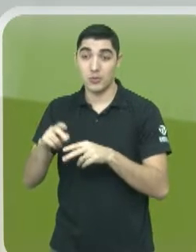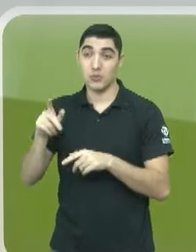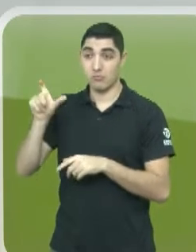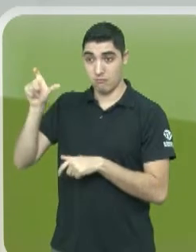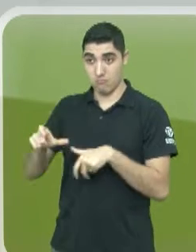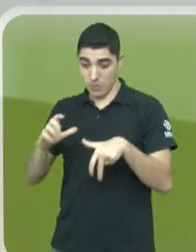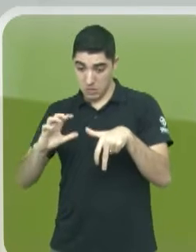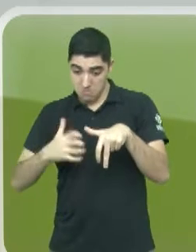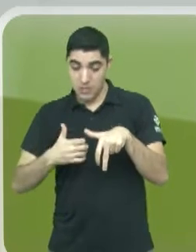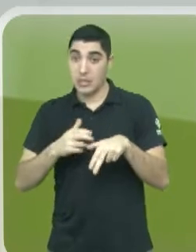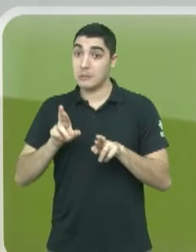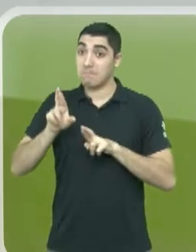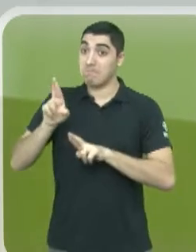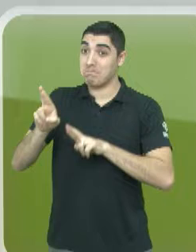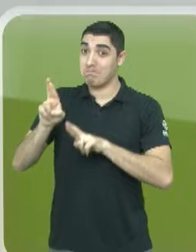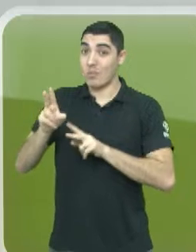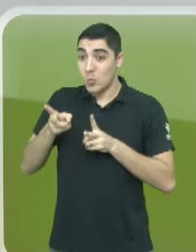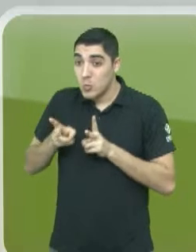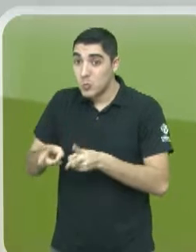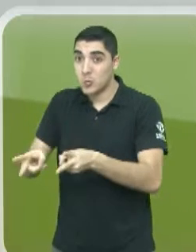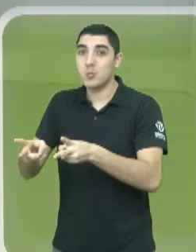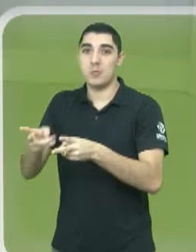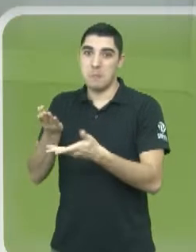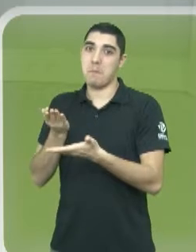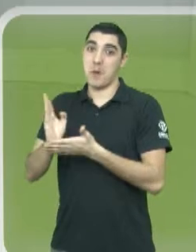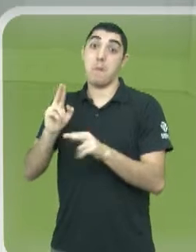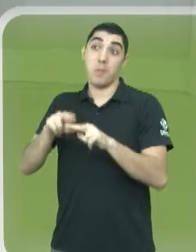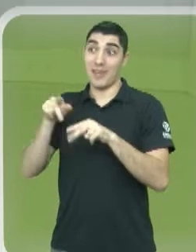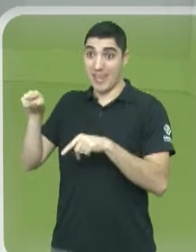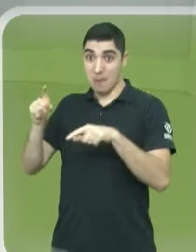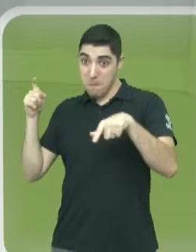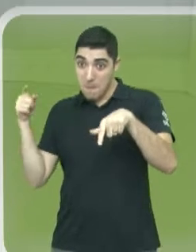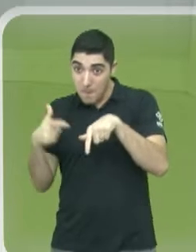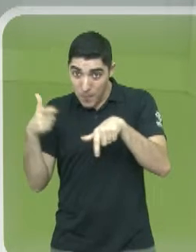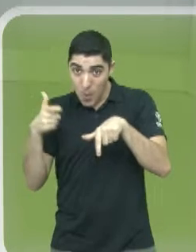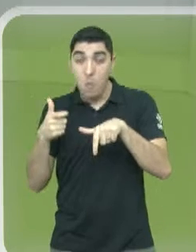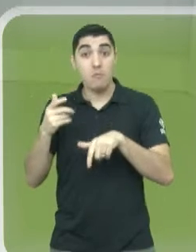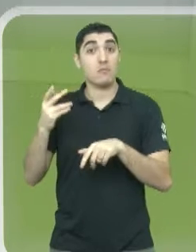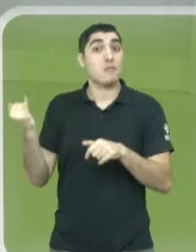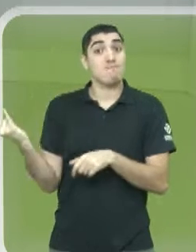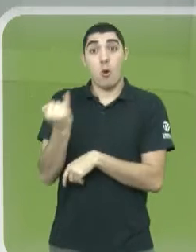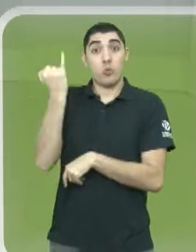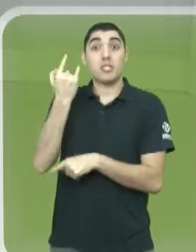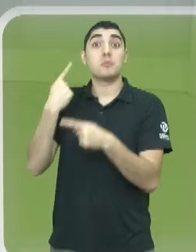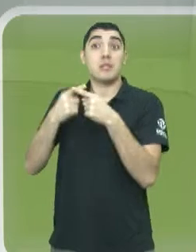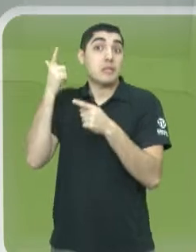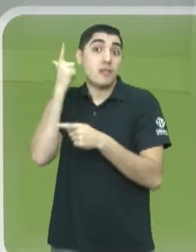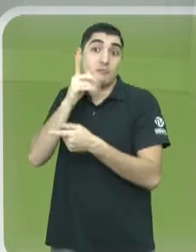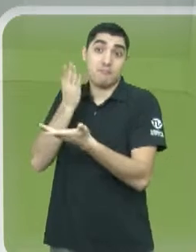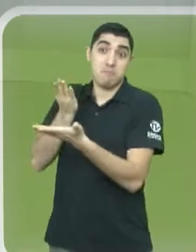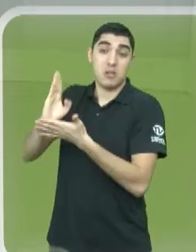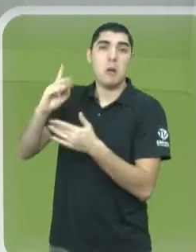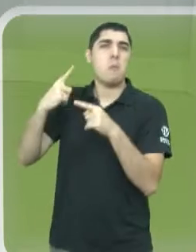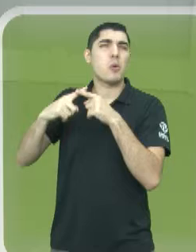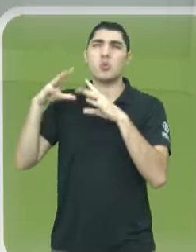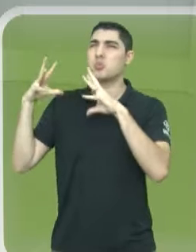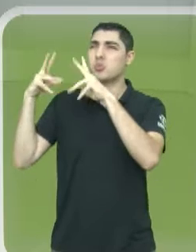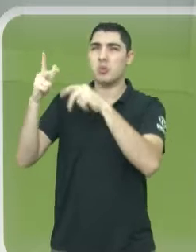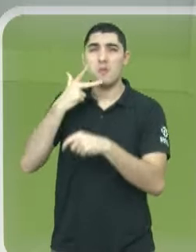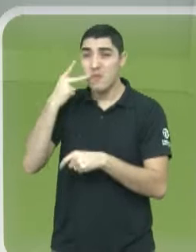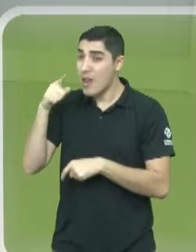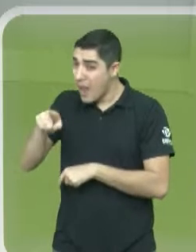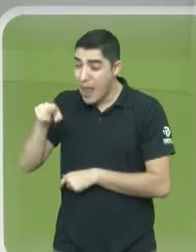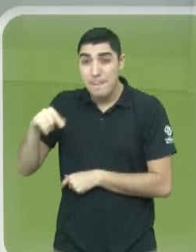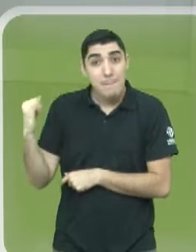para o time do Joseense, né? Um golaço que pode ser, inclusive, o da classificação, porque todo mundo estava falando que esse jogo era